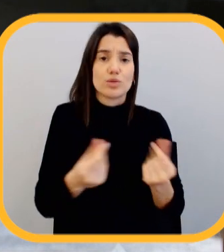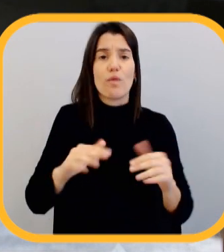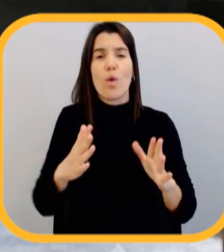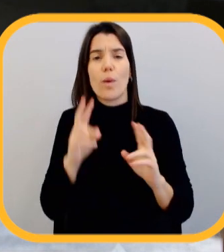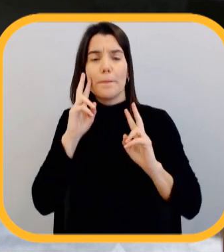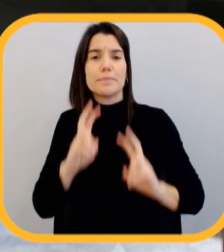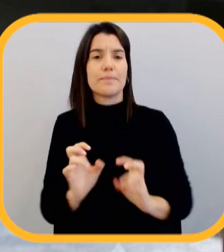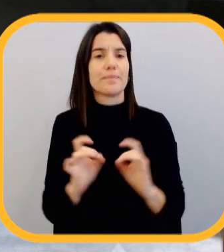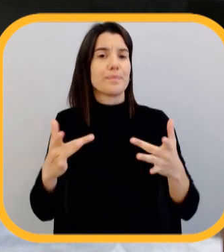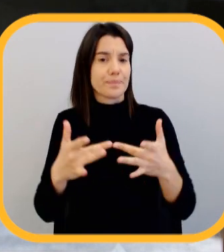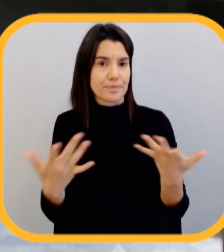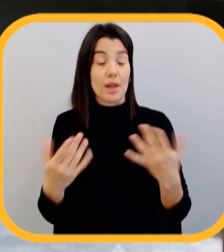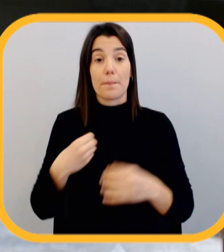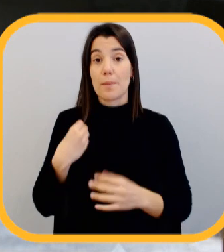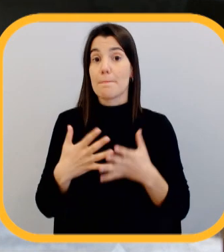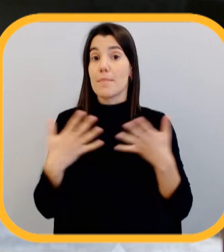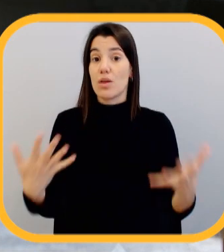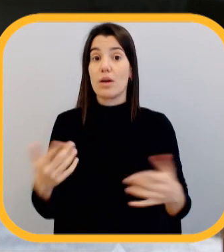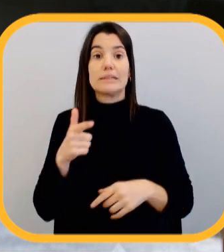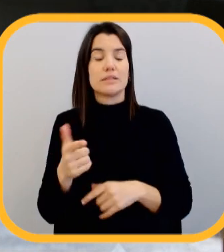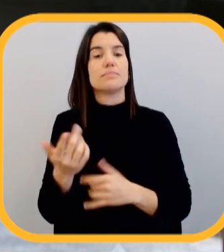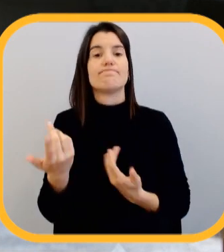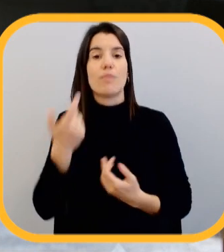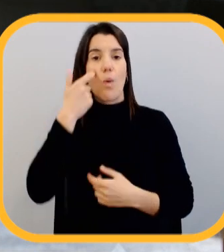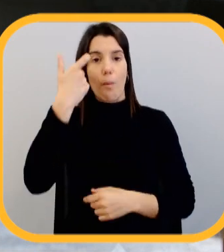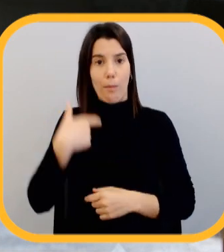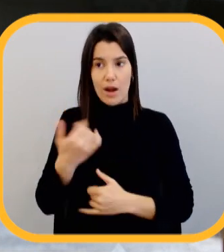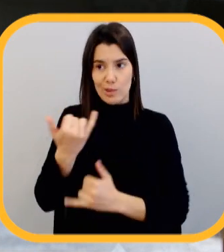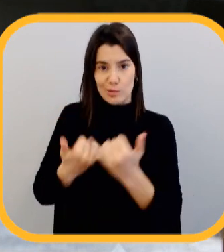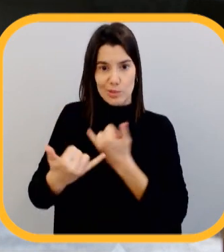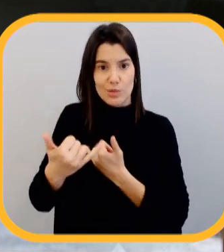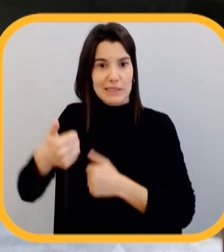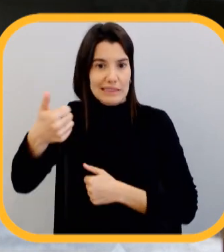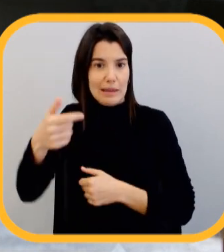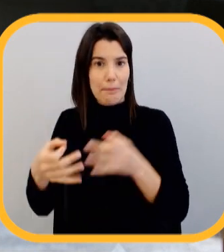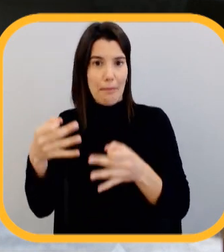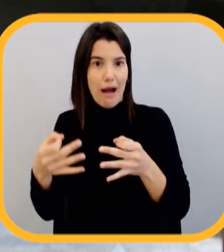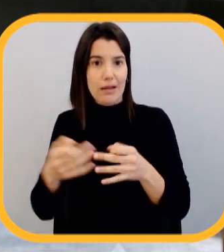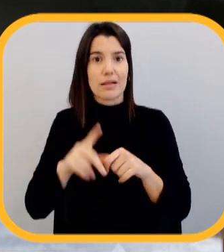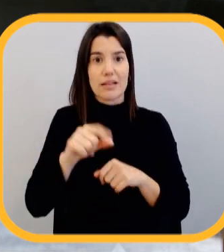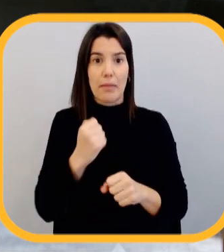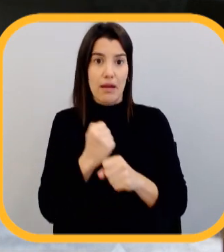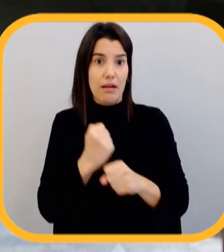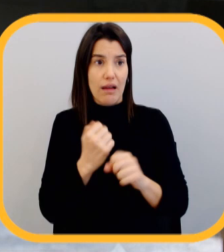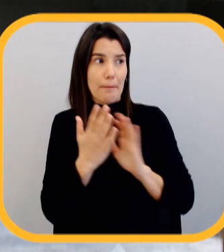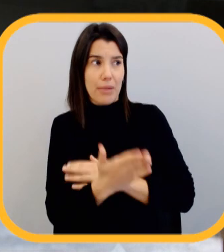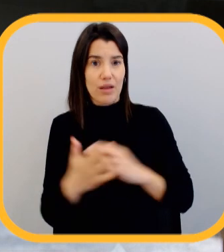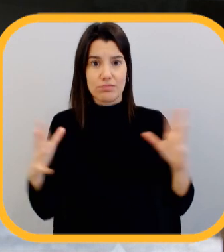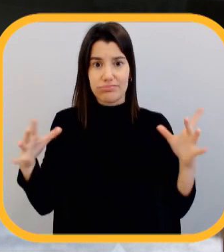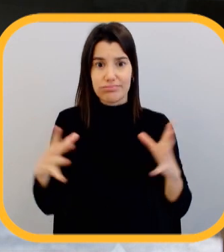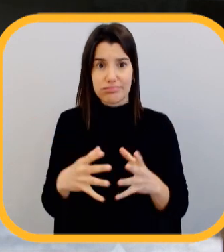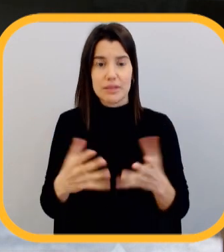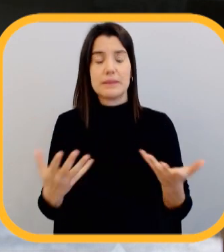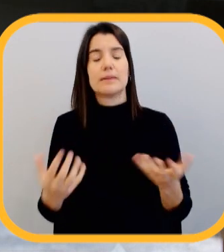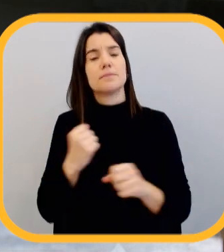dia-a-dia ou fazer pesquisas online. Uma das maiores preocupações é a substituição de humanos por máquinas e a consequente perda de